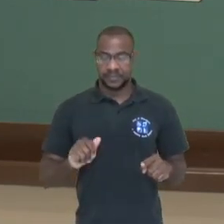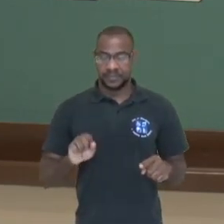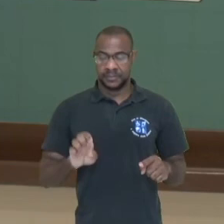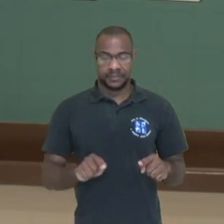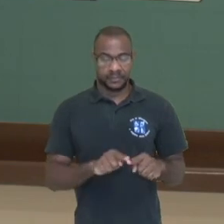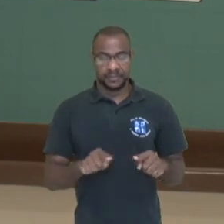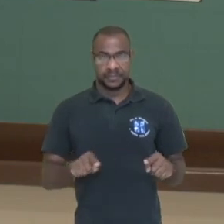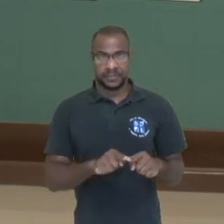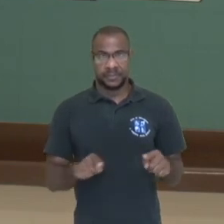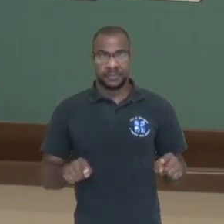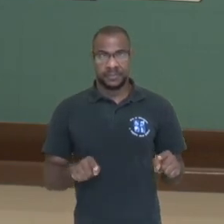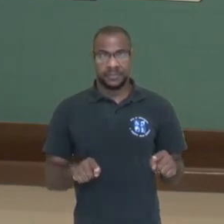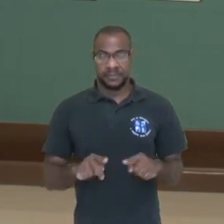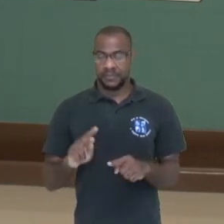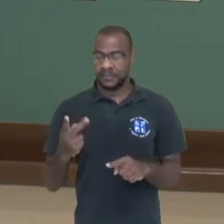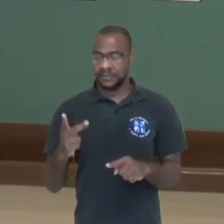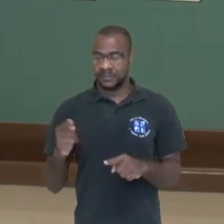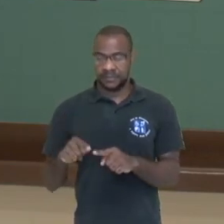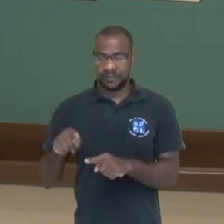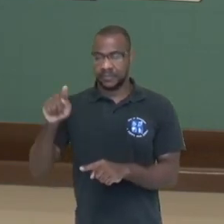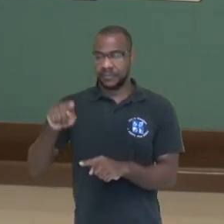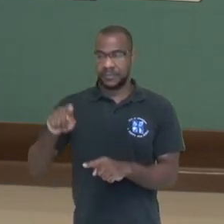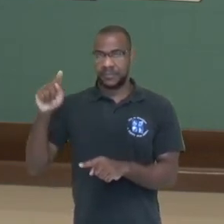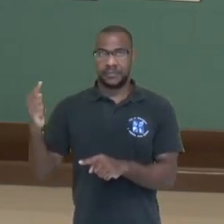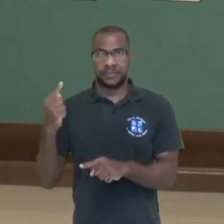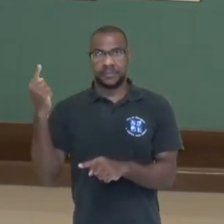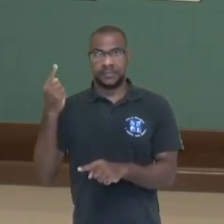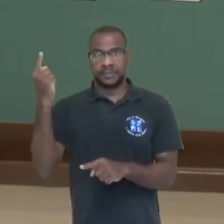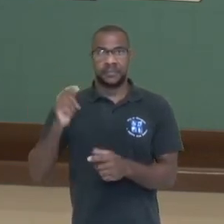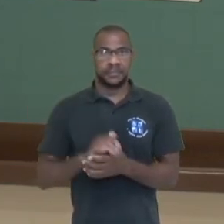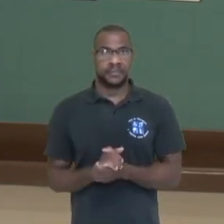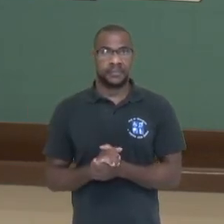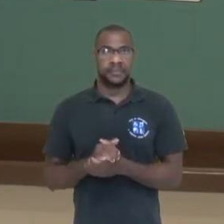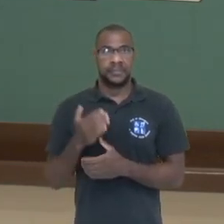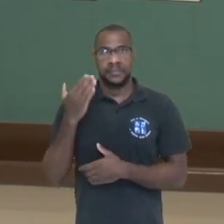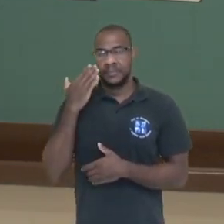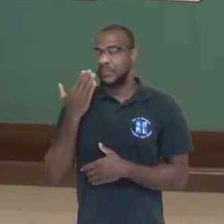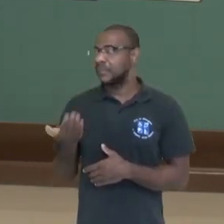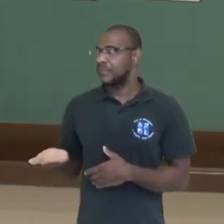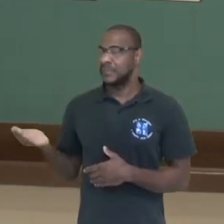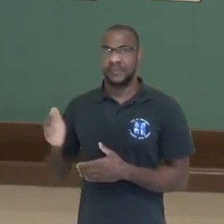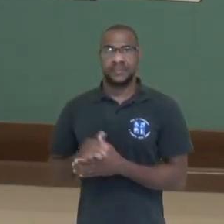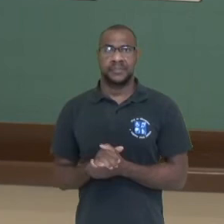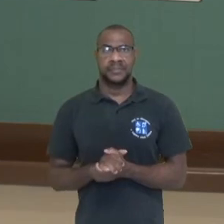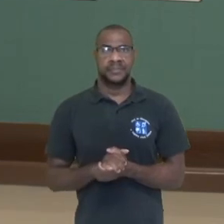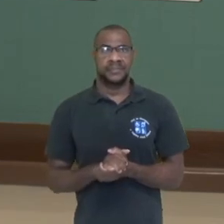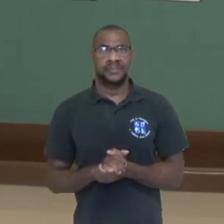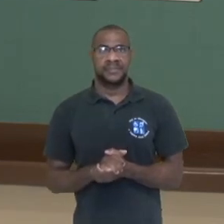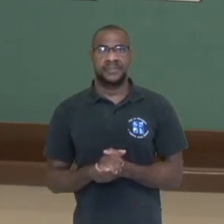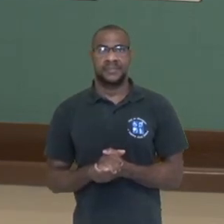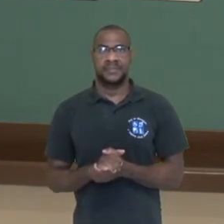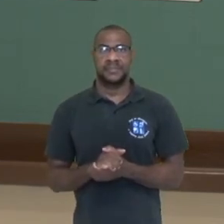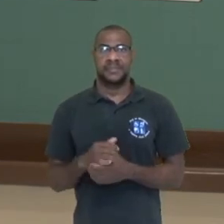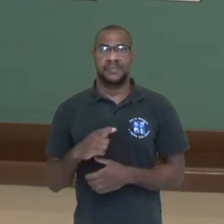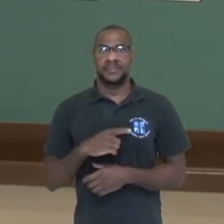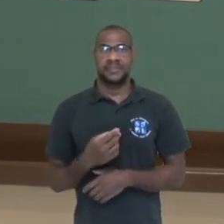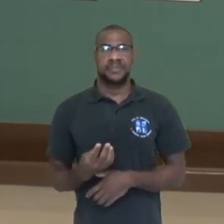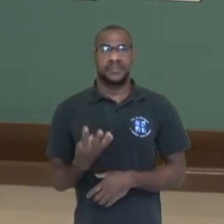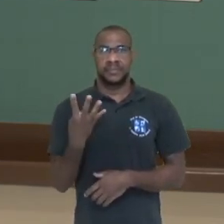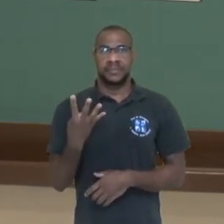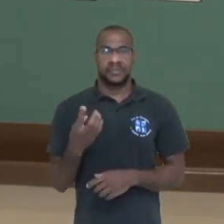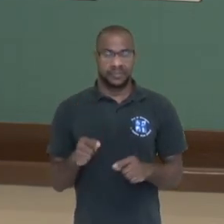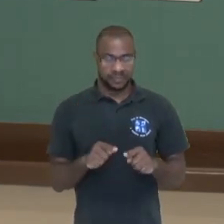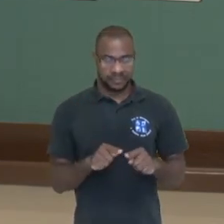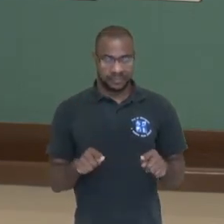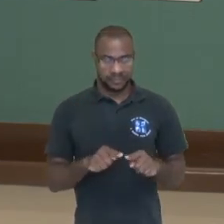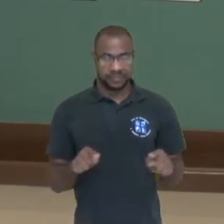ó. 1, 2, 3, 4. Ok? Então, eu tenho 4 de tamanho aqui.